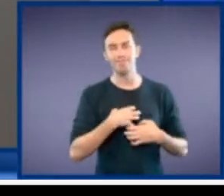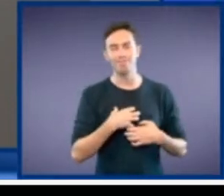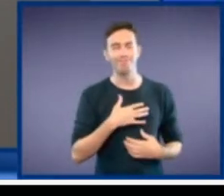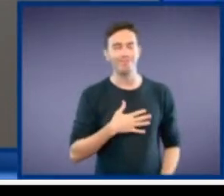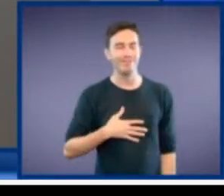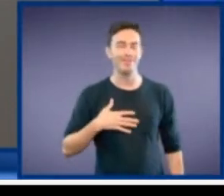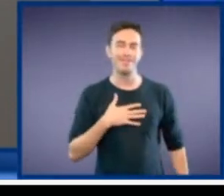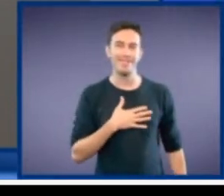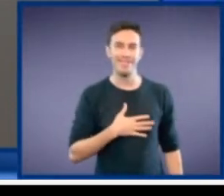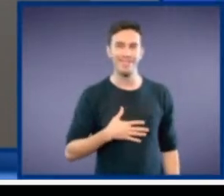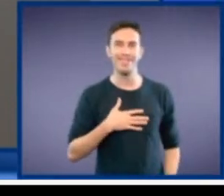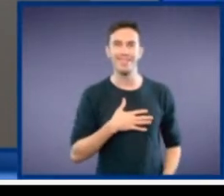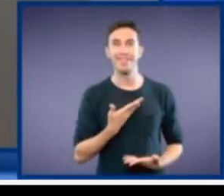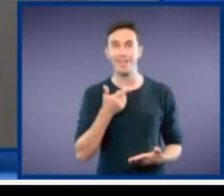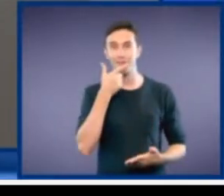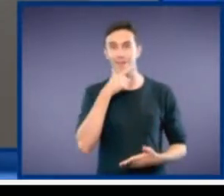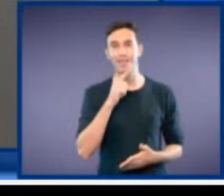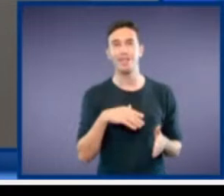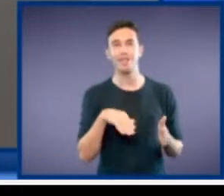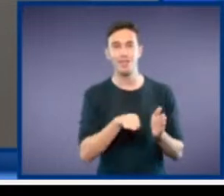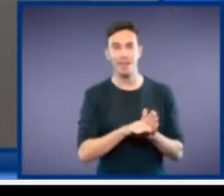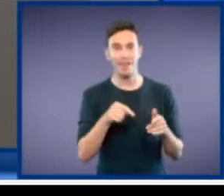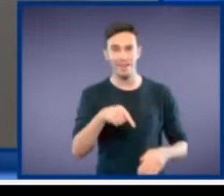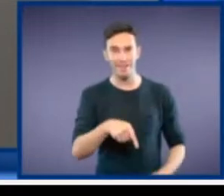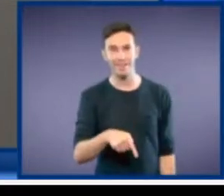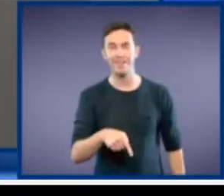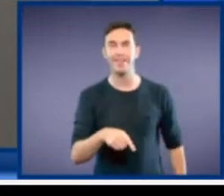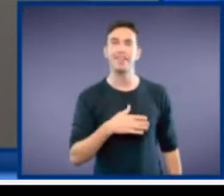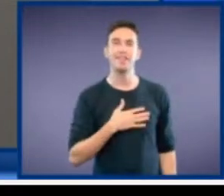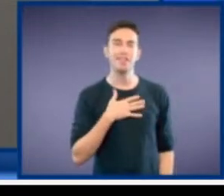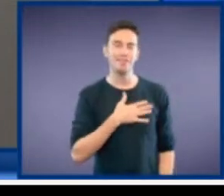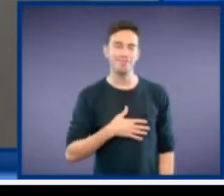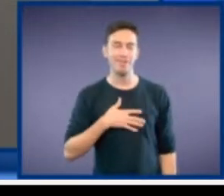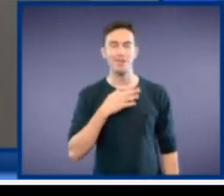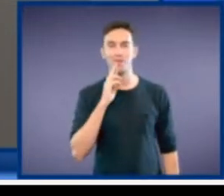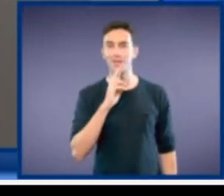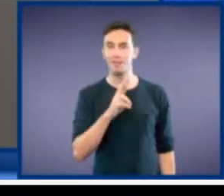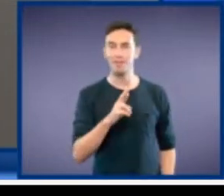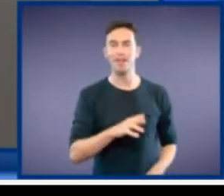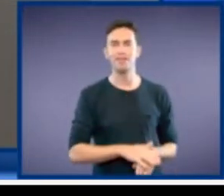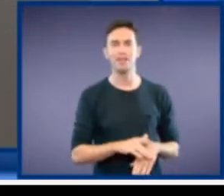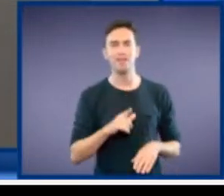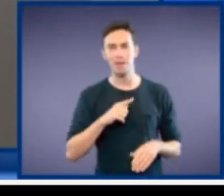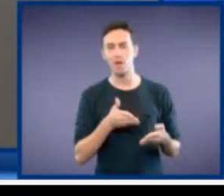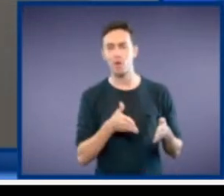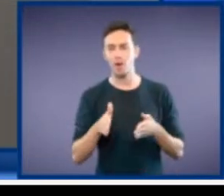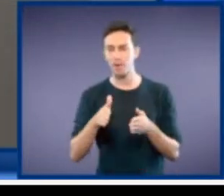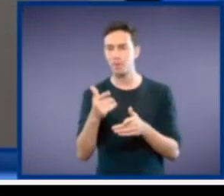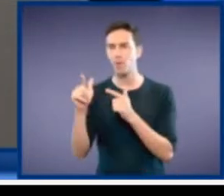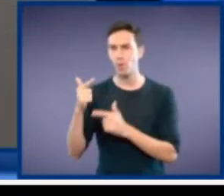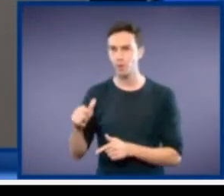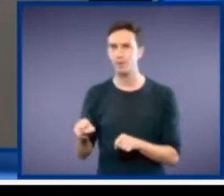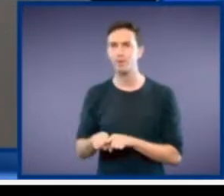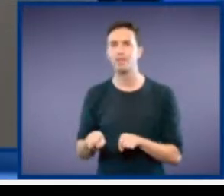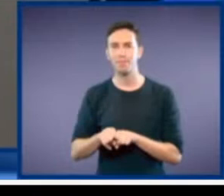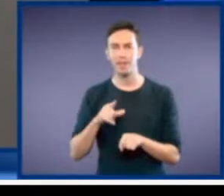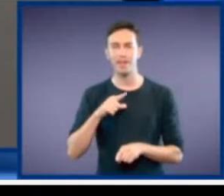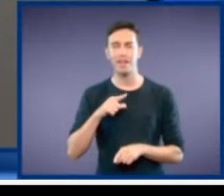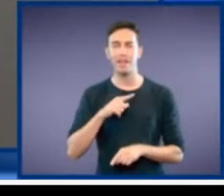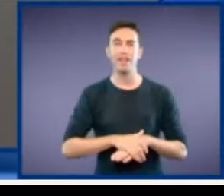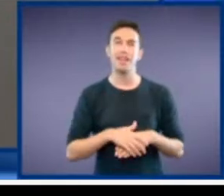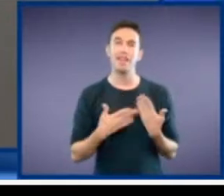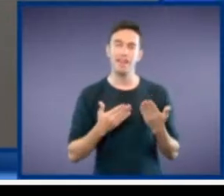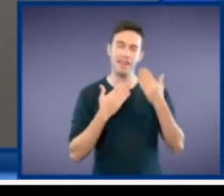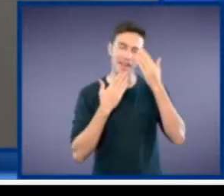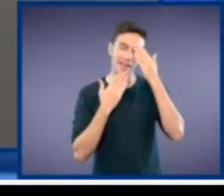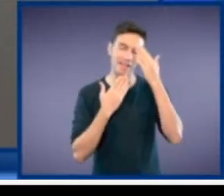prazerosos de ter chegado até aqui, satisfeito com esse resultado. Temos outros caminhos em andamento e